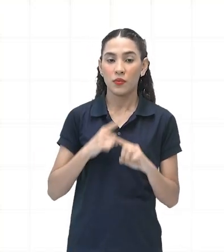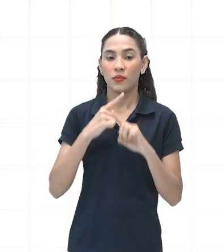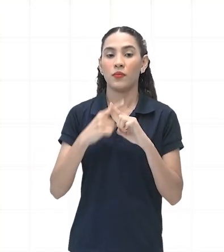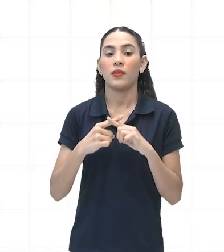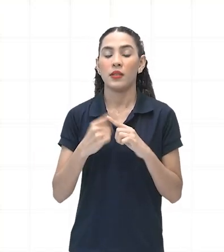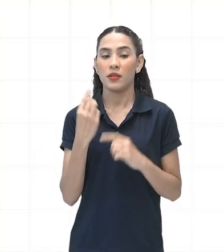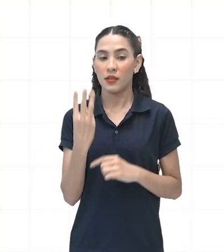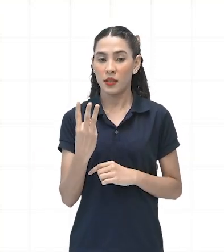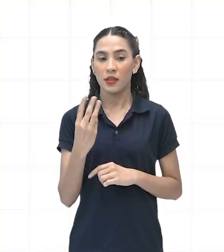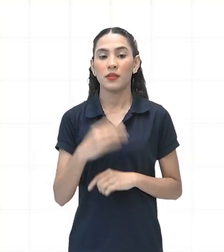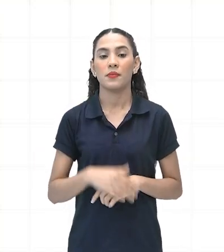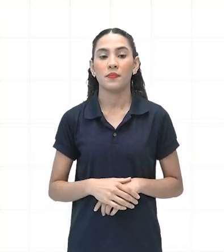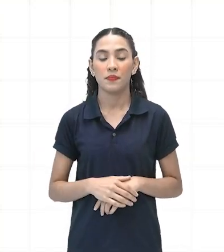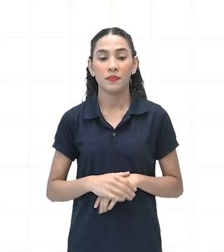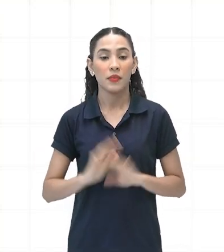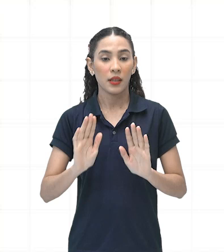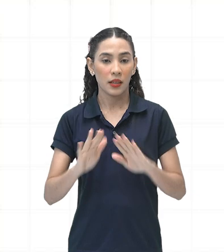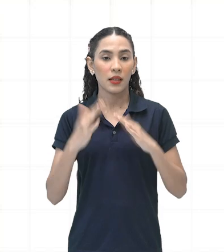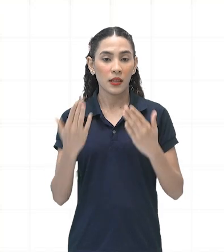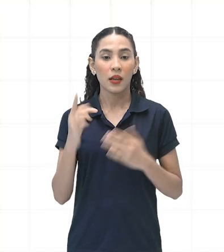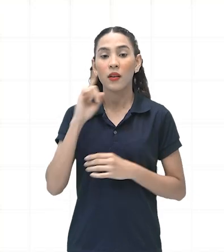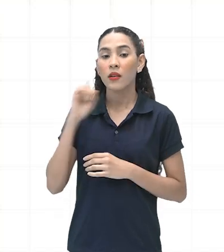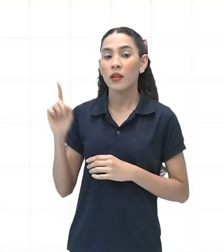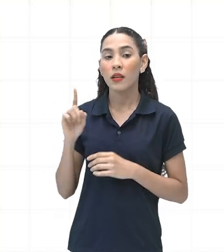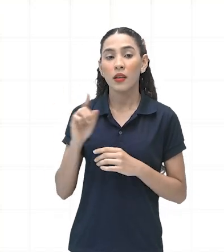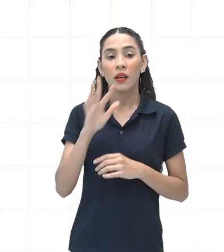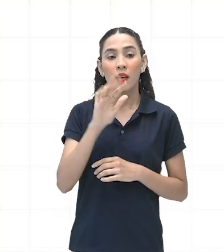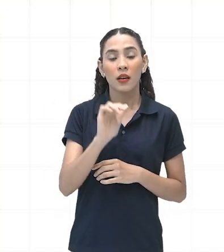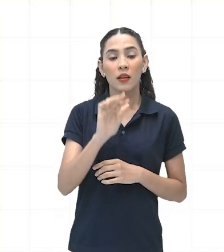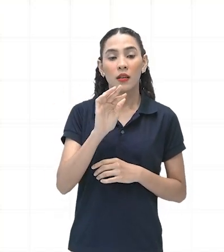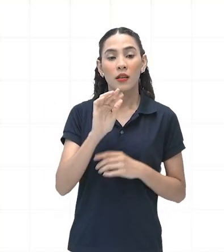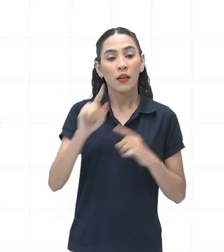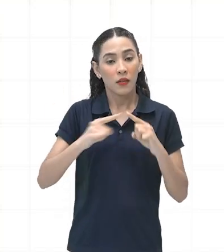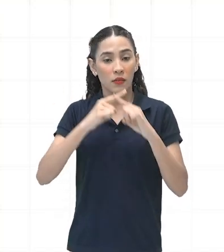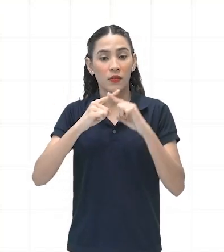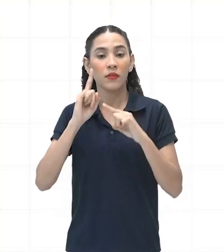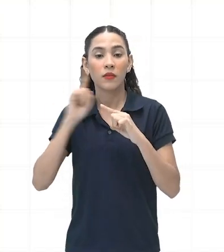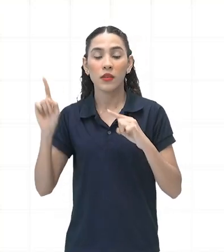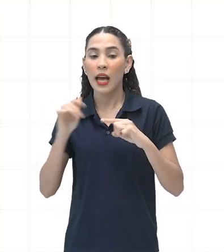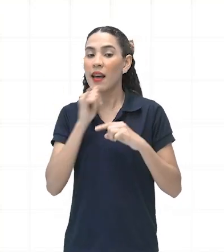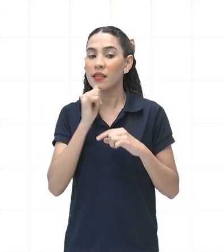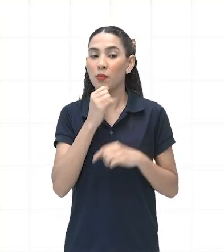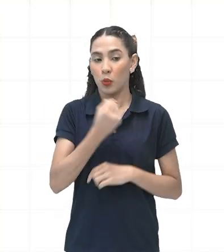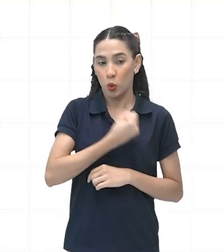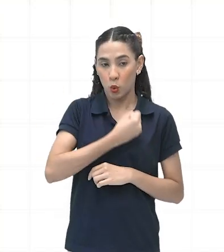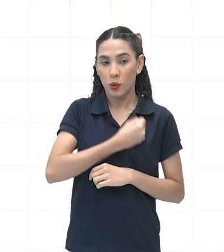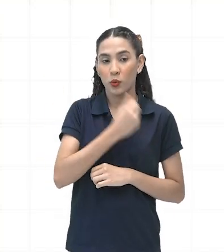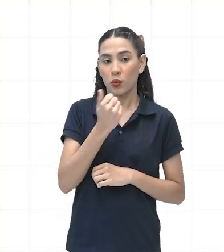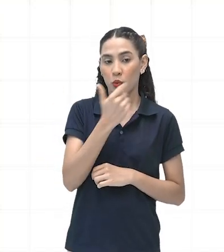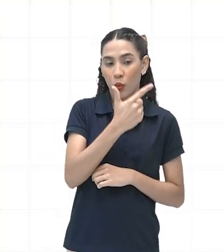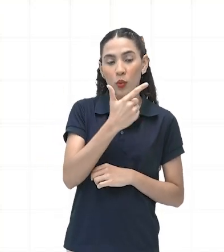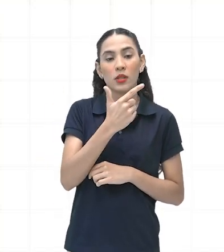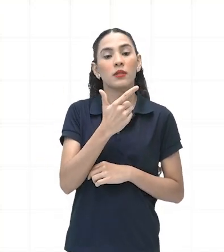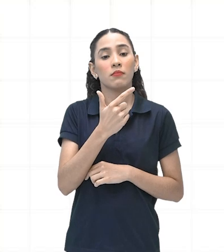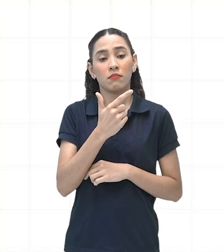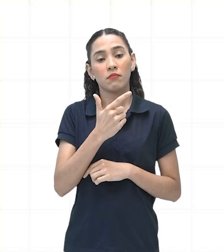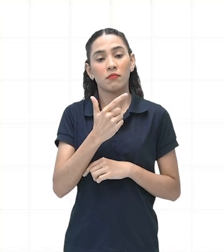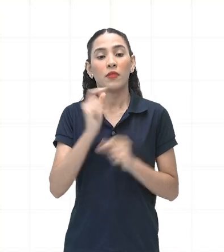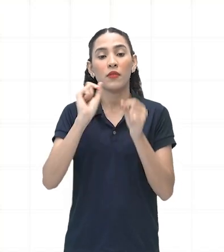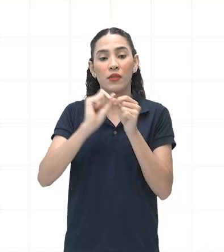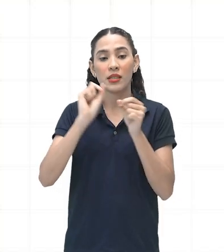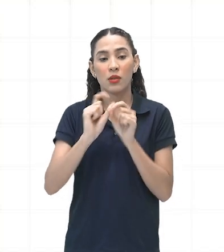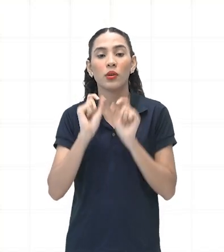vezes 3. Então, fatorar é isso, é reescrever o número, como